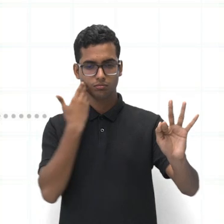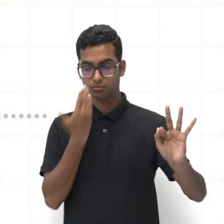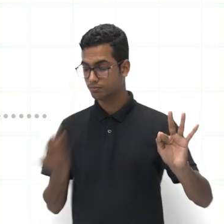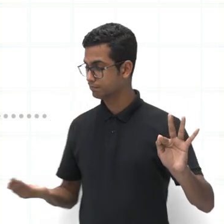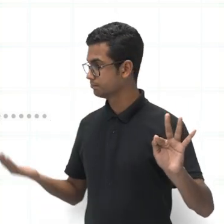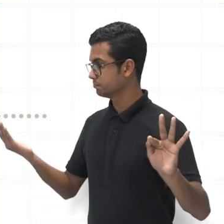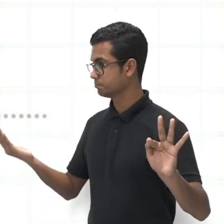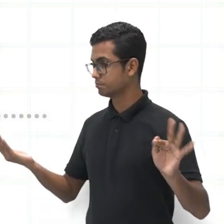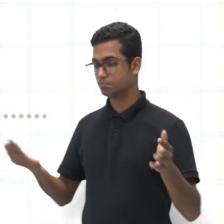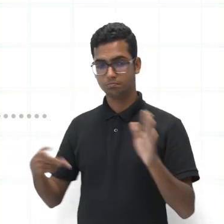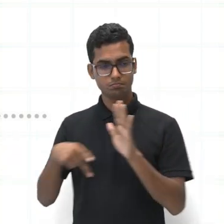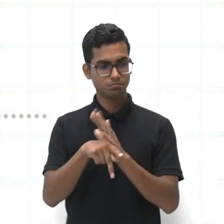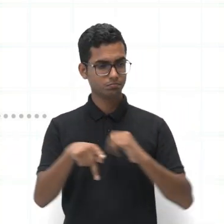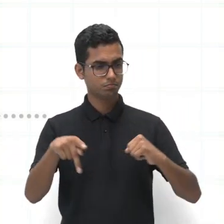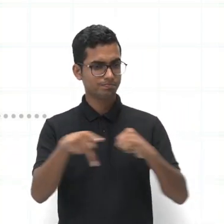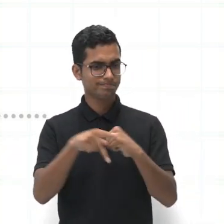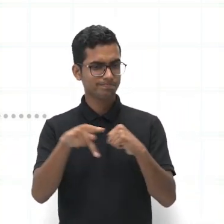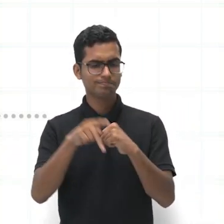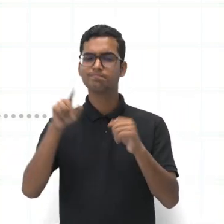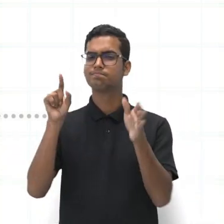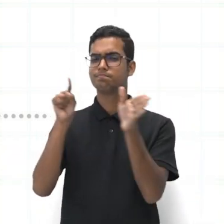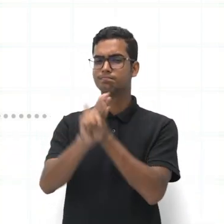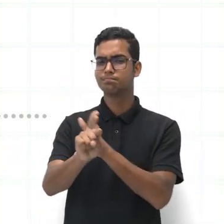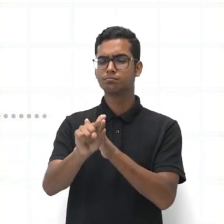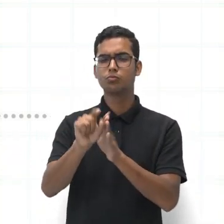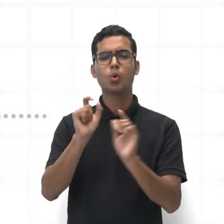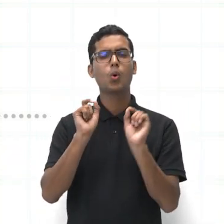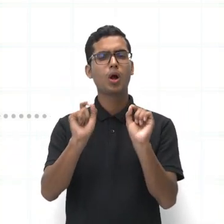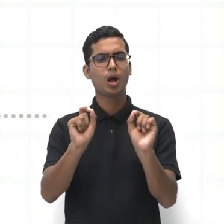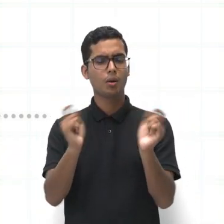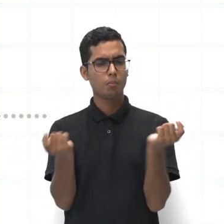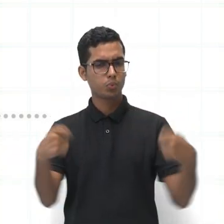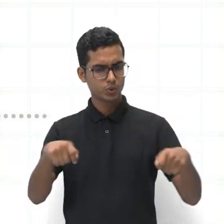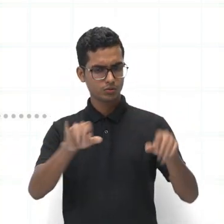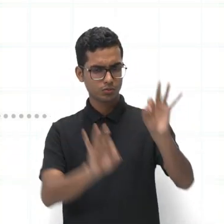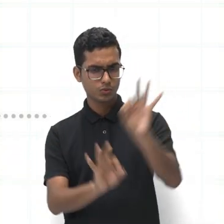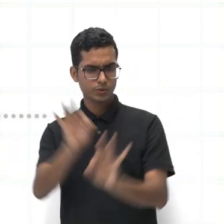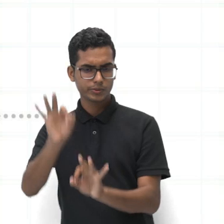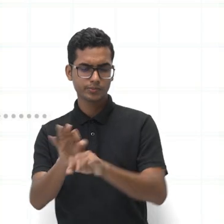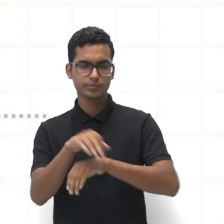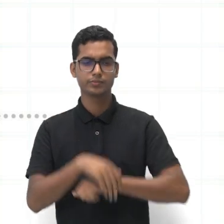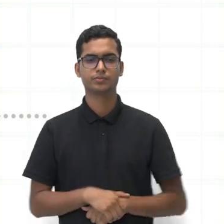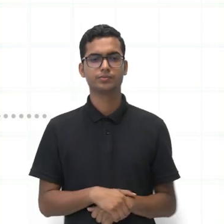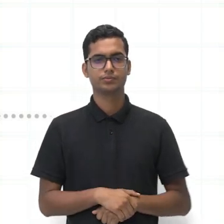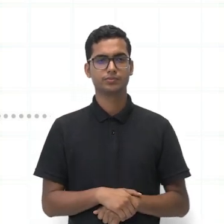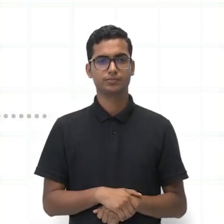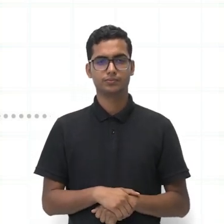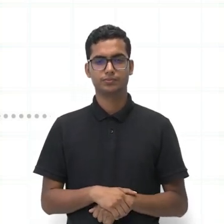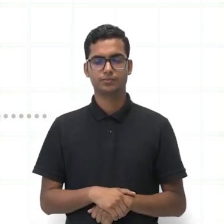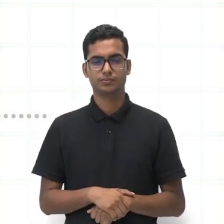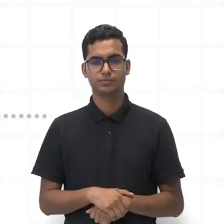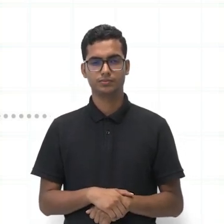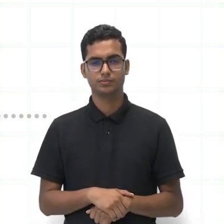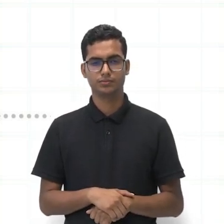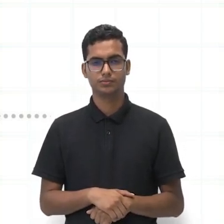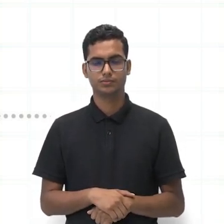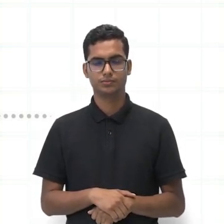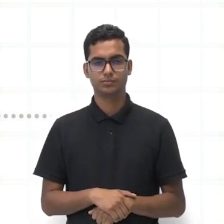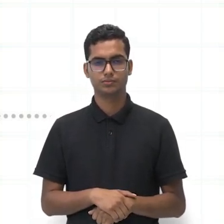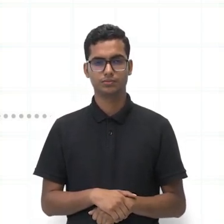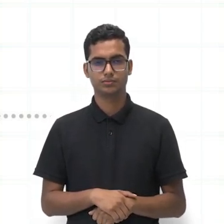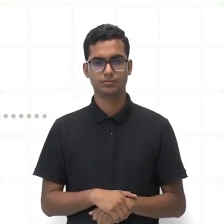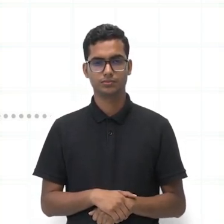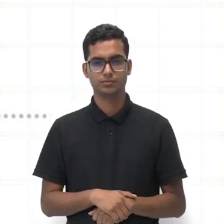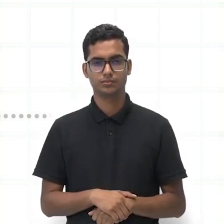com um pronome interrogativo, o que que eu faço? Eu tenho esse modelo aqui. Uma WH word são esses pronomes que